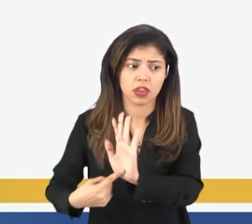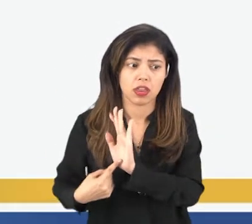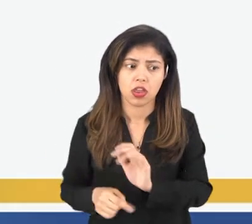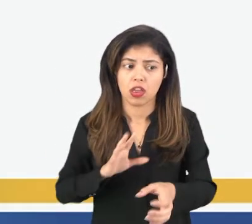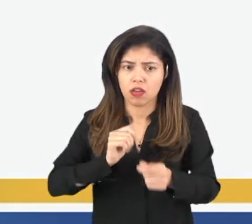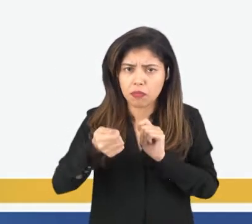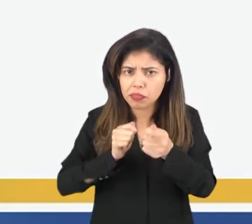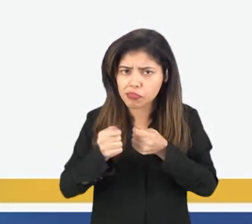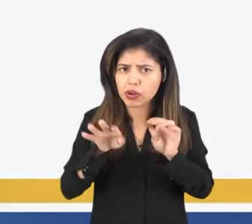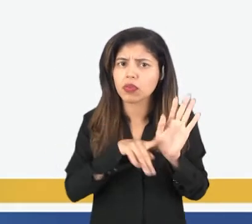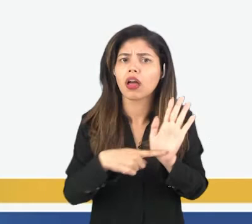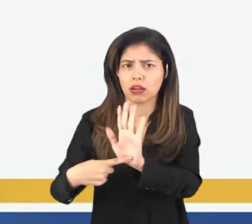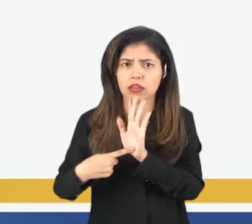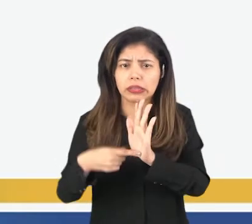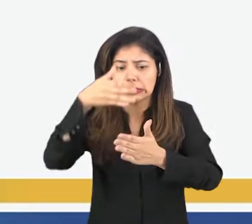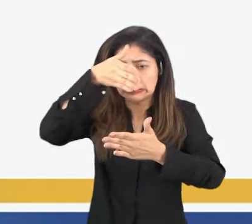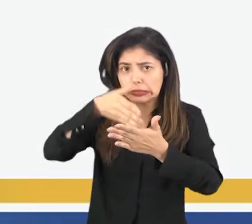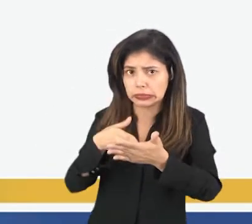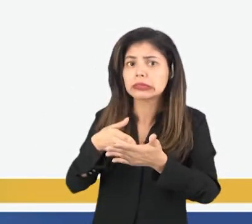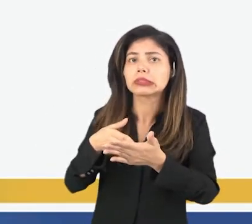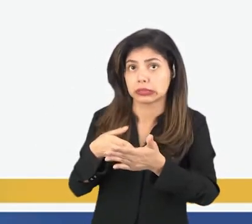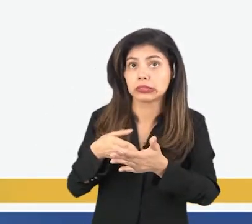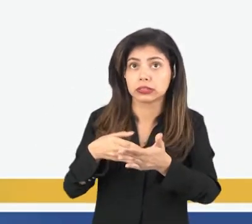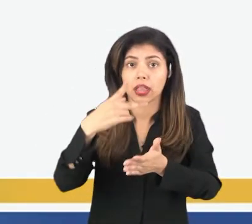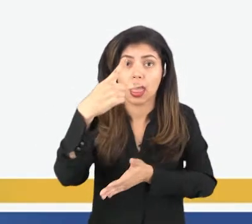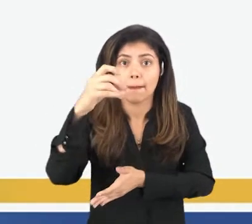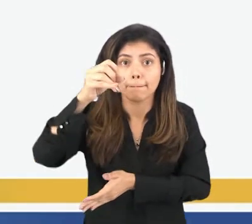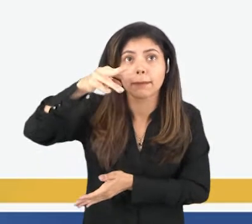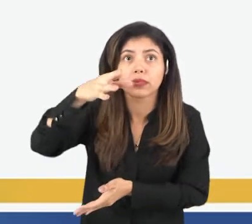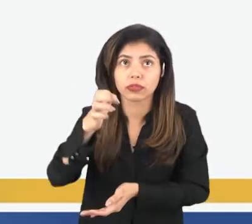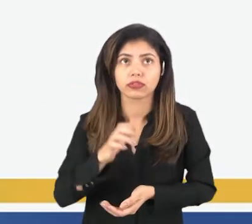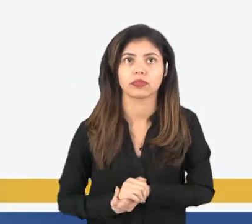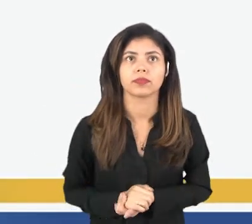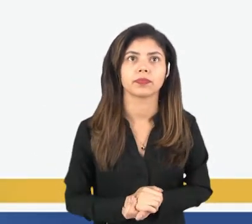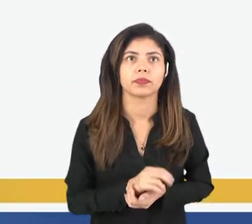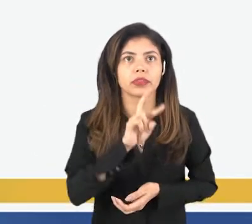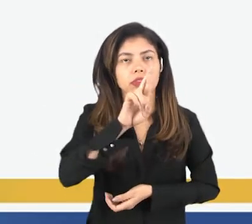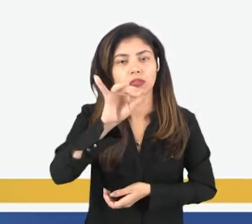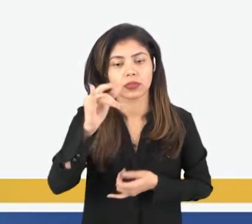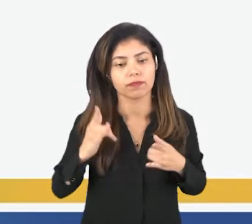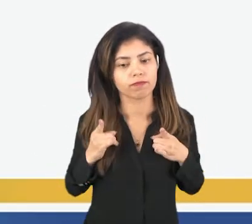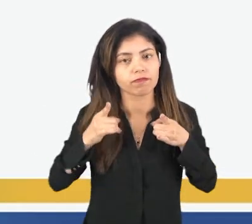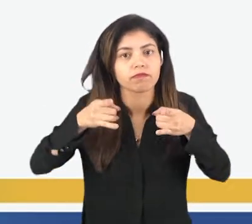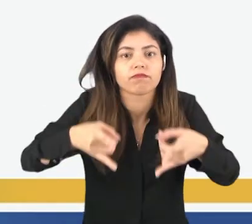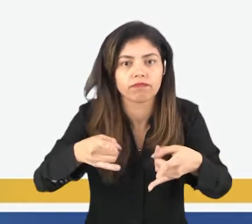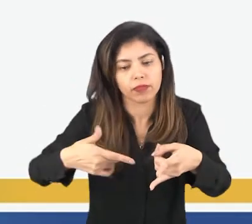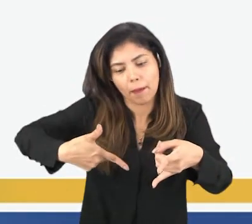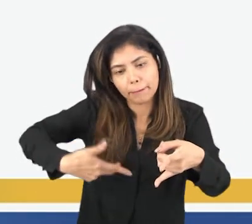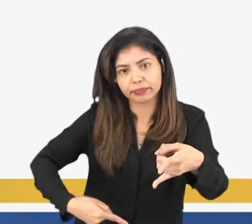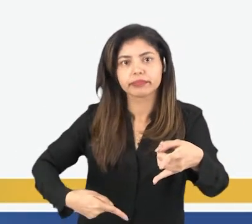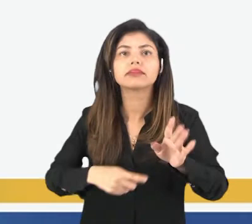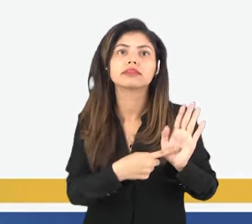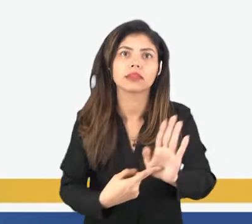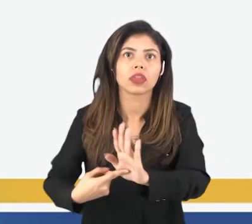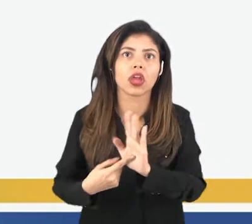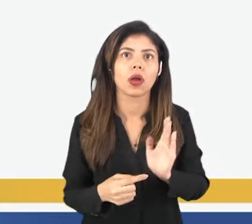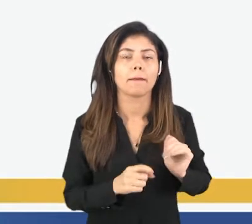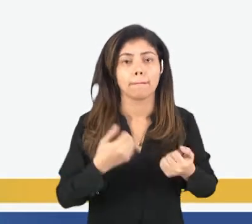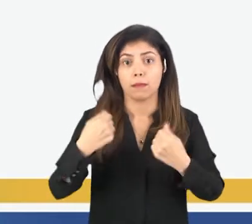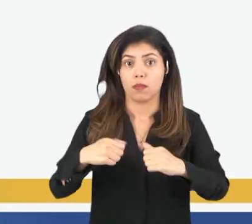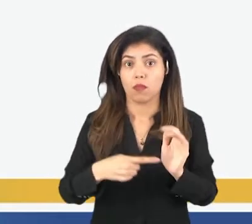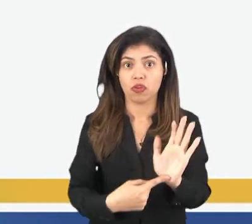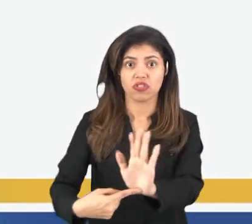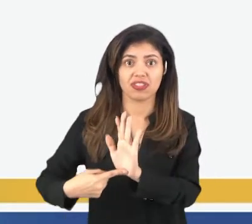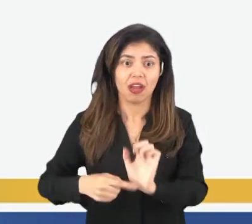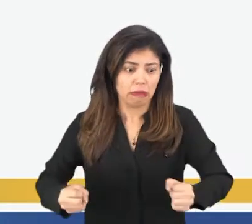falsas, com uma rachadura na ponte Rio-Niterói. Capanema alertou que provocar alarme, produzindo